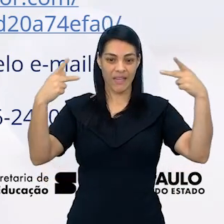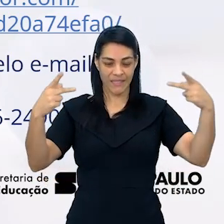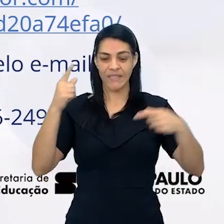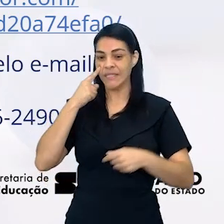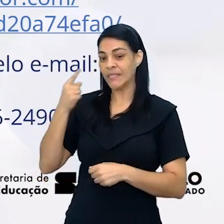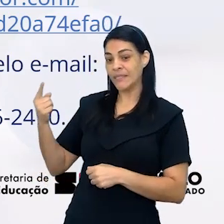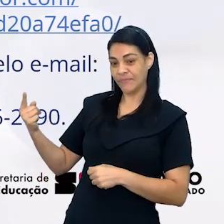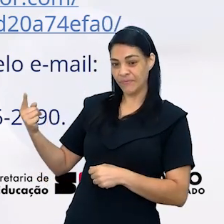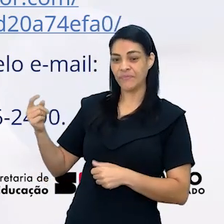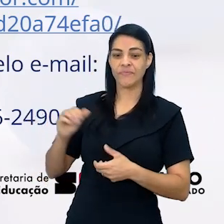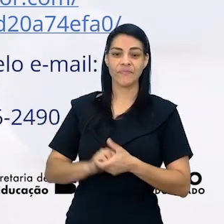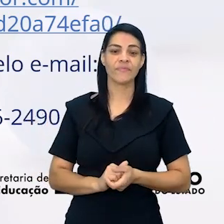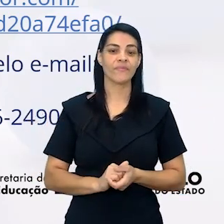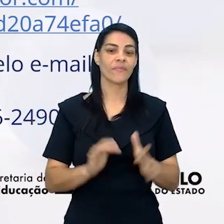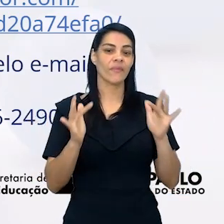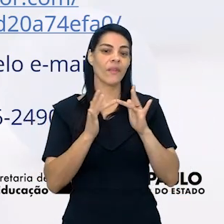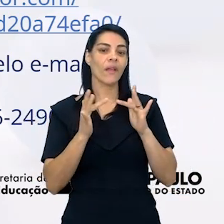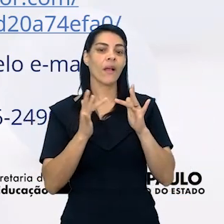arroba